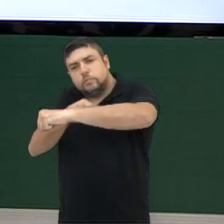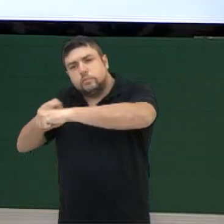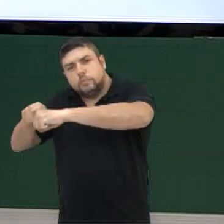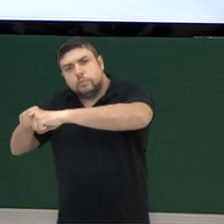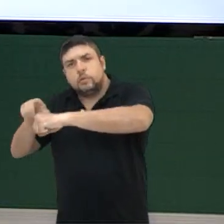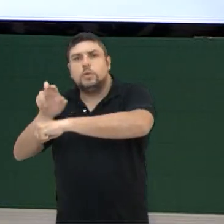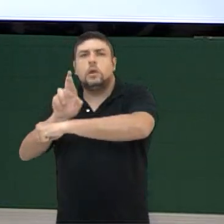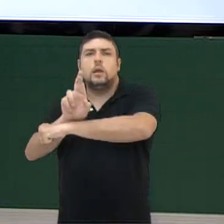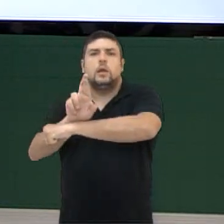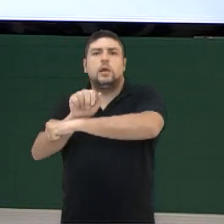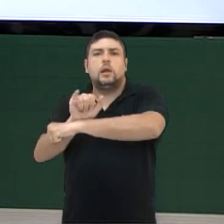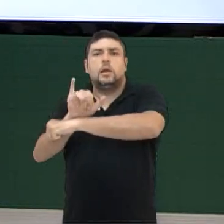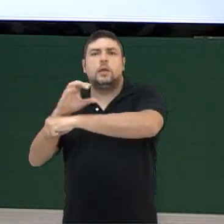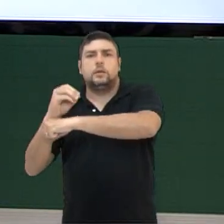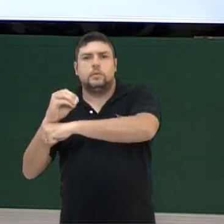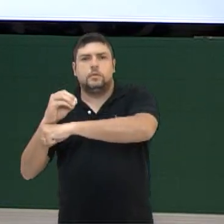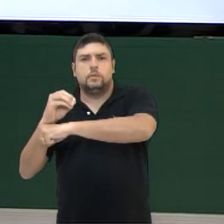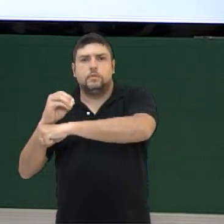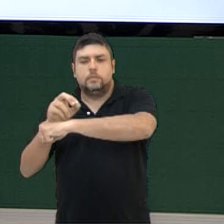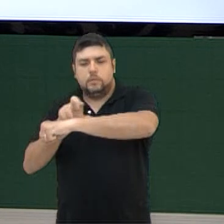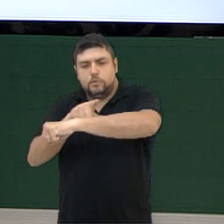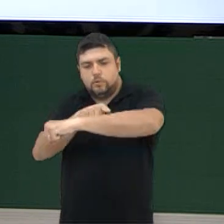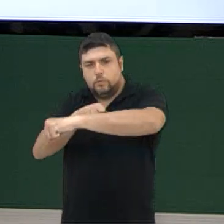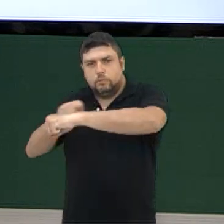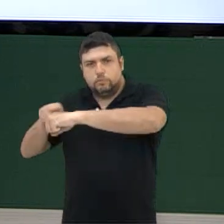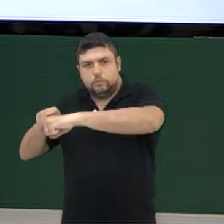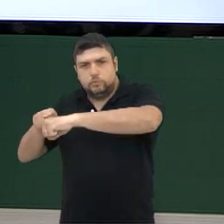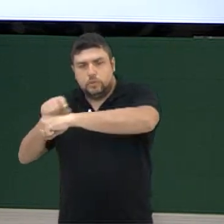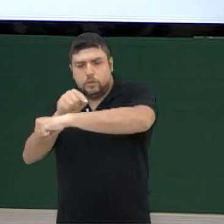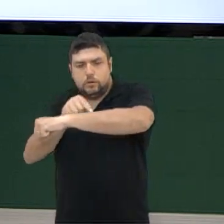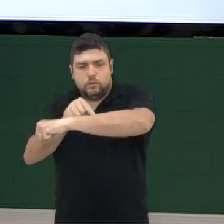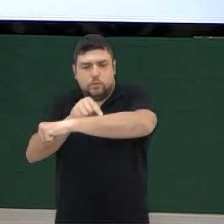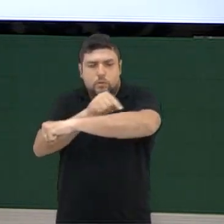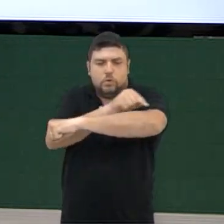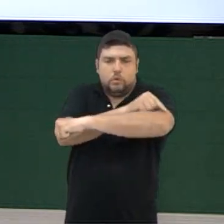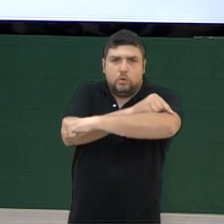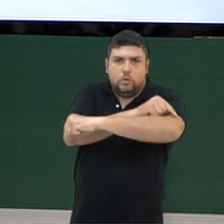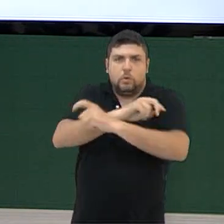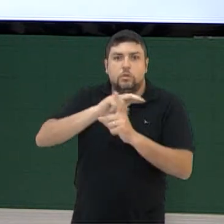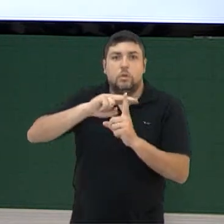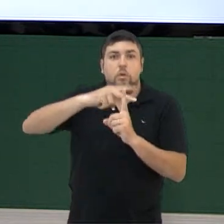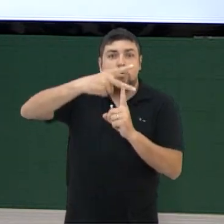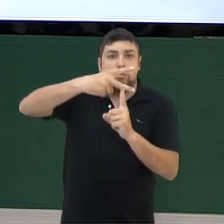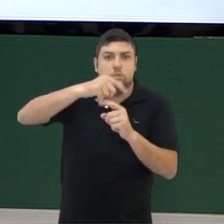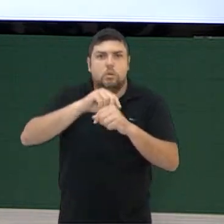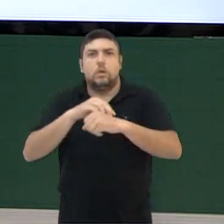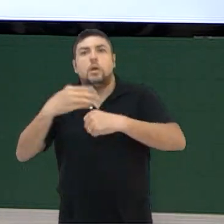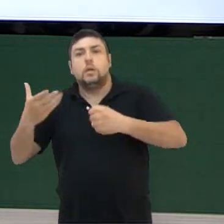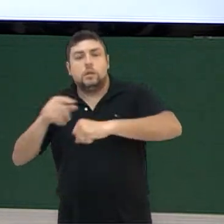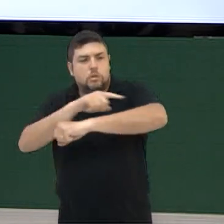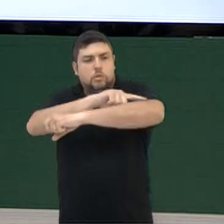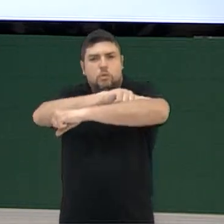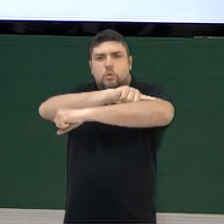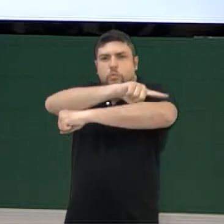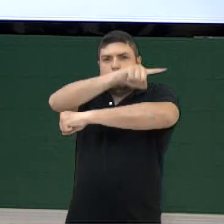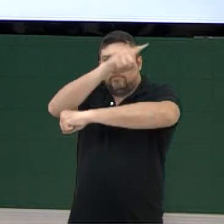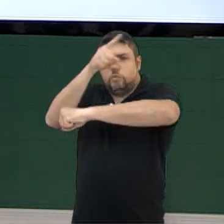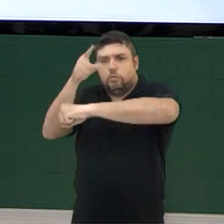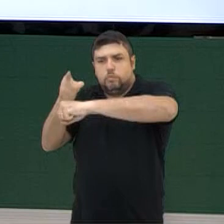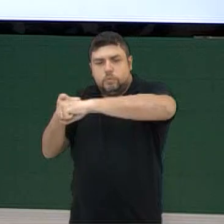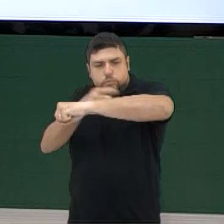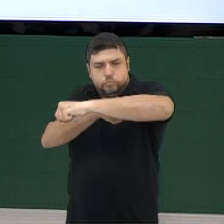aqui, essa medida dividido por essa medida aqui, vai me dar o π. Isso para